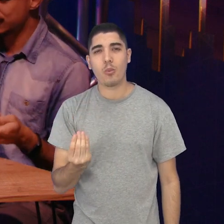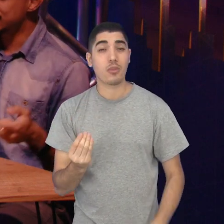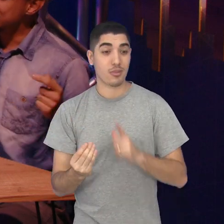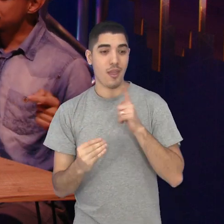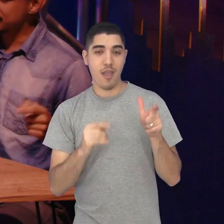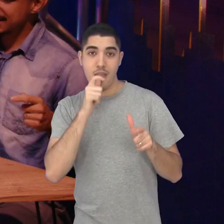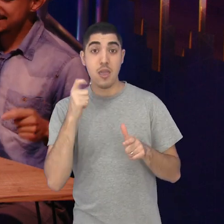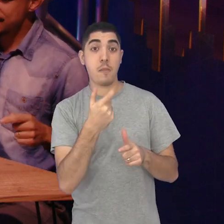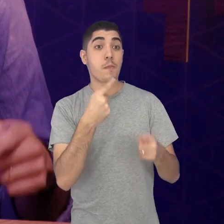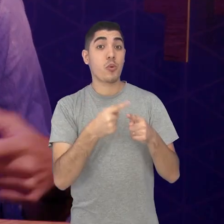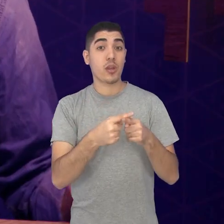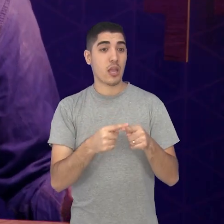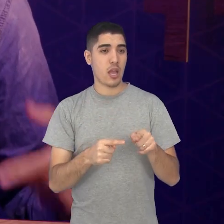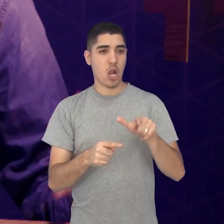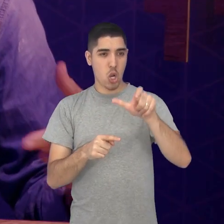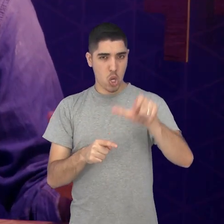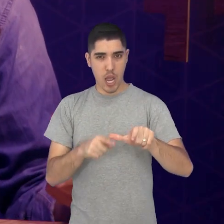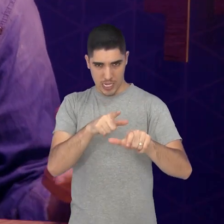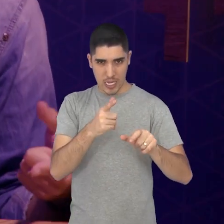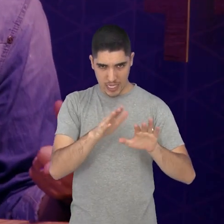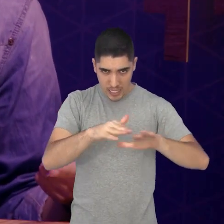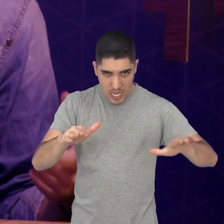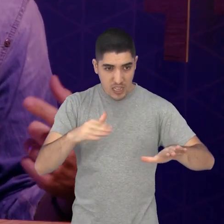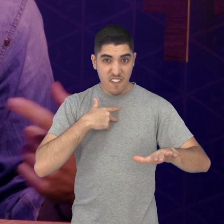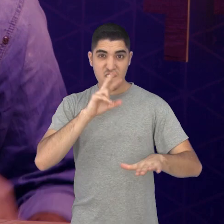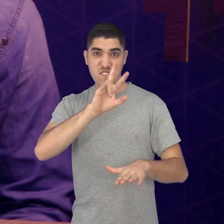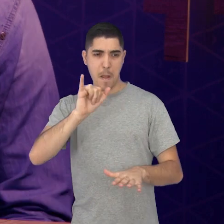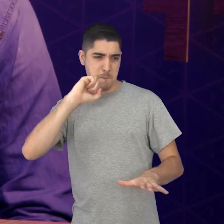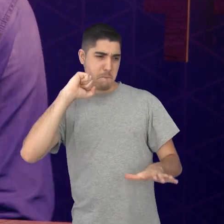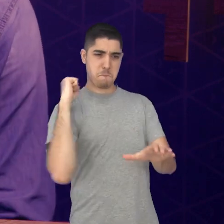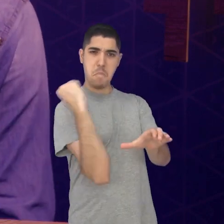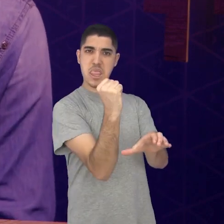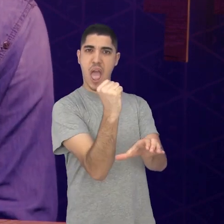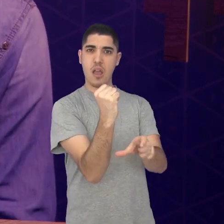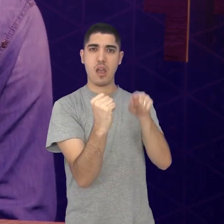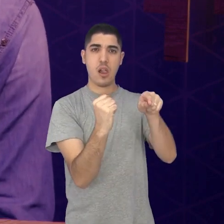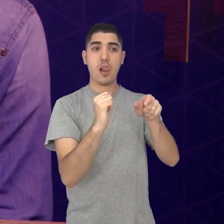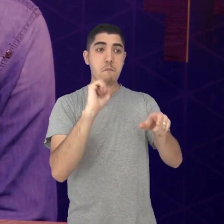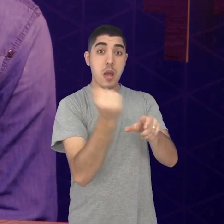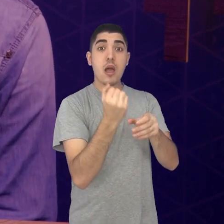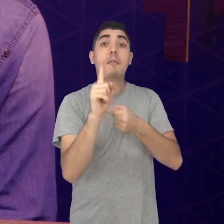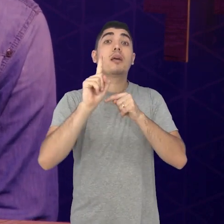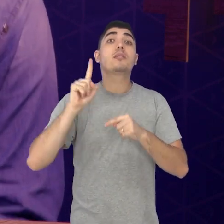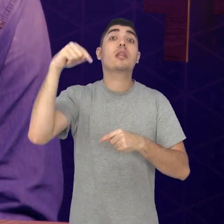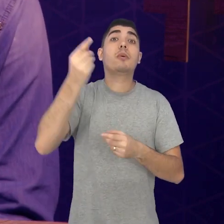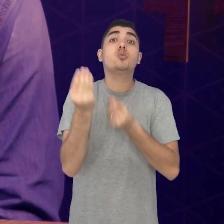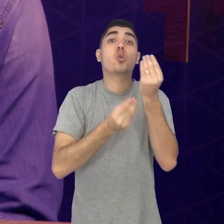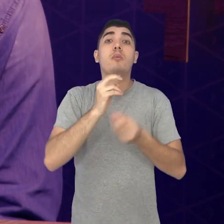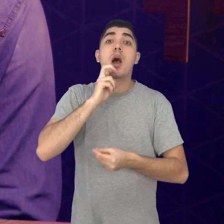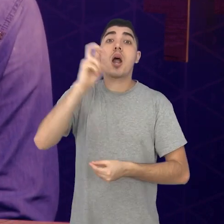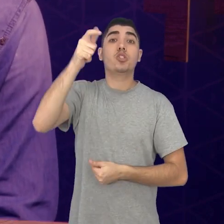treco. Porque eles iam matar a fonte de energia deles. E, tipo, matando essa fonte de energia, depois a